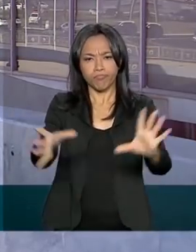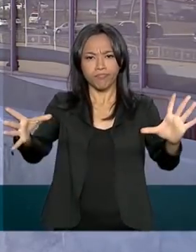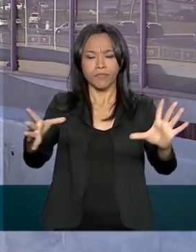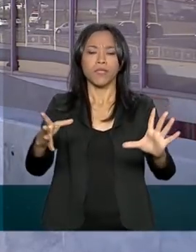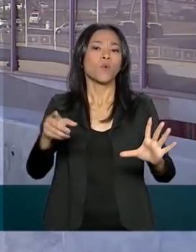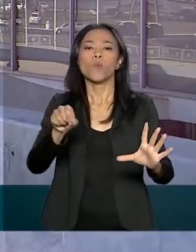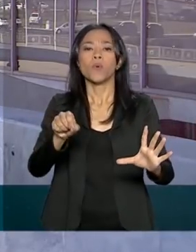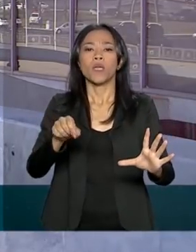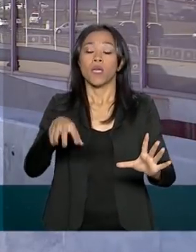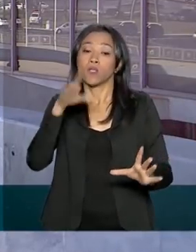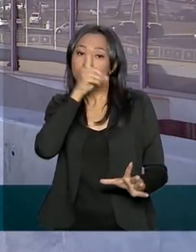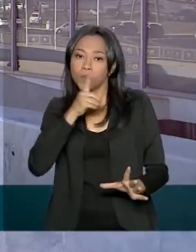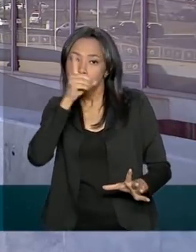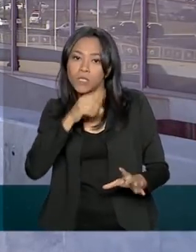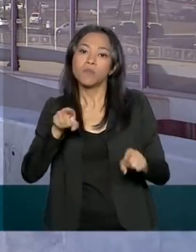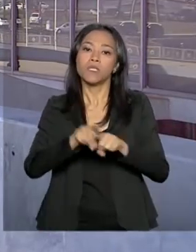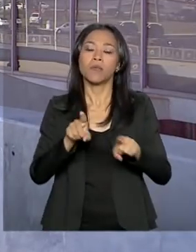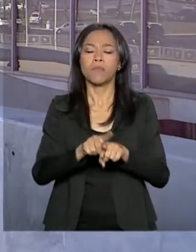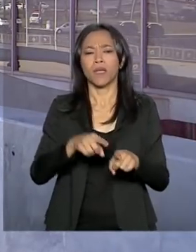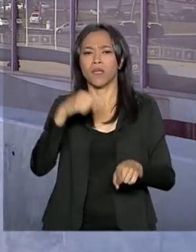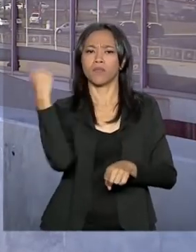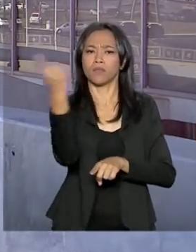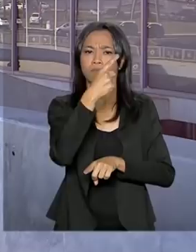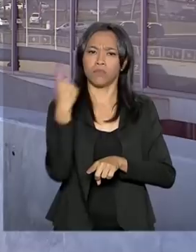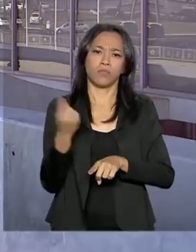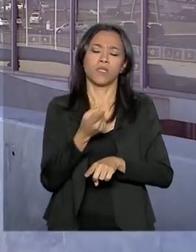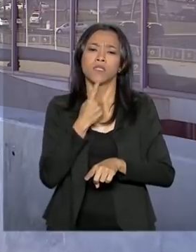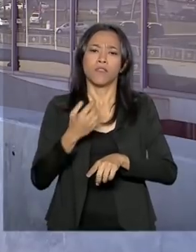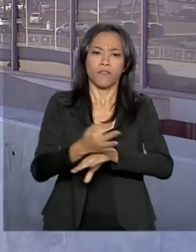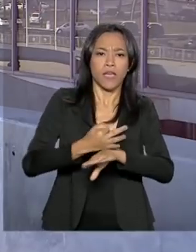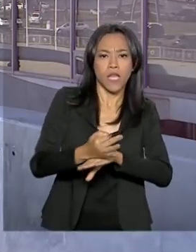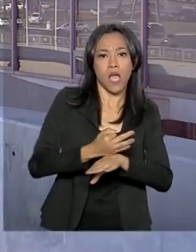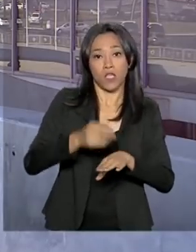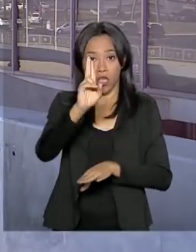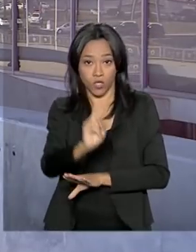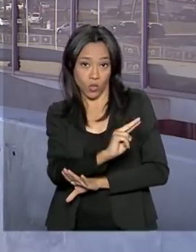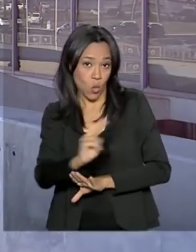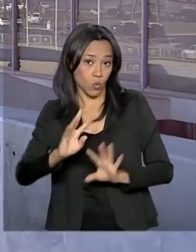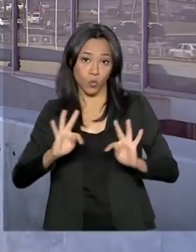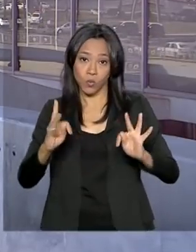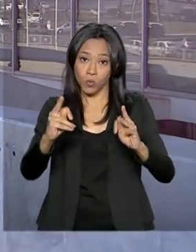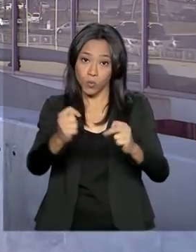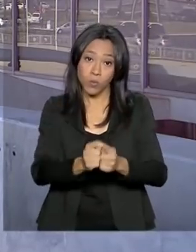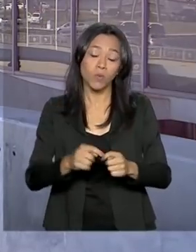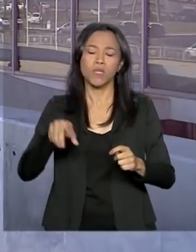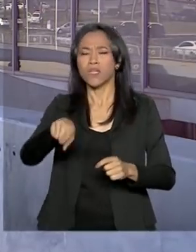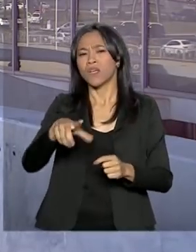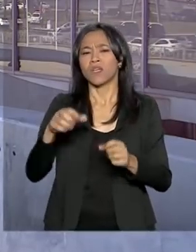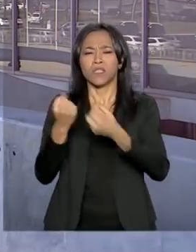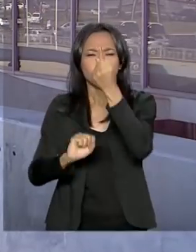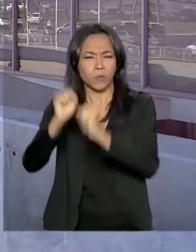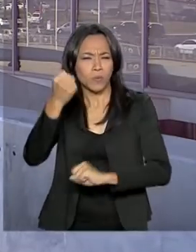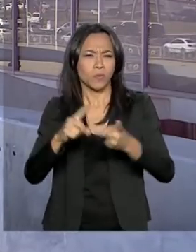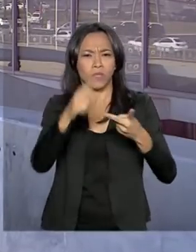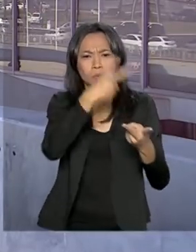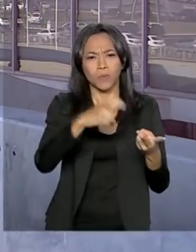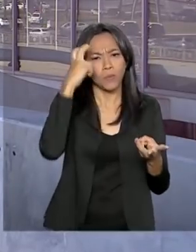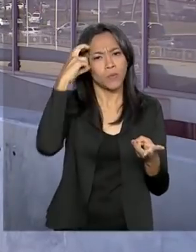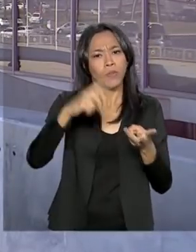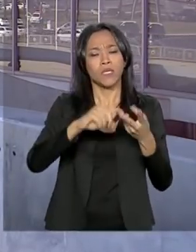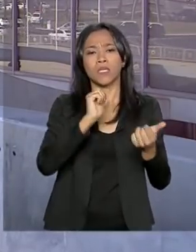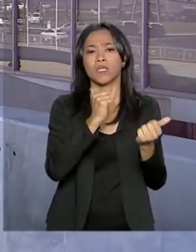domingos e feriados civis e religiosos de 78 ramos do comércio, da indústria, da cultura, do